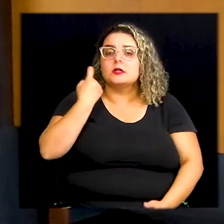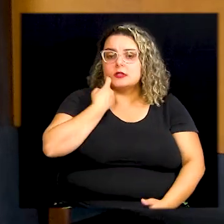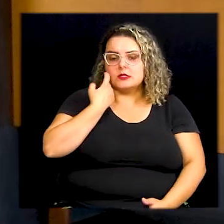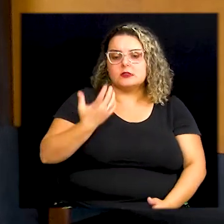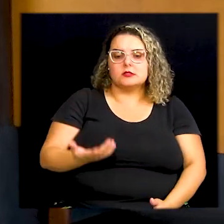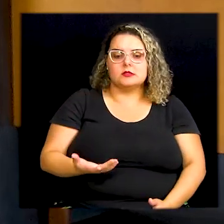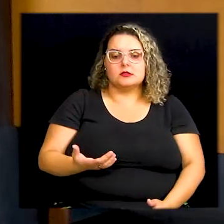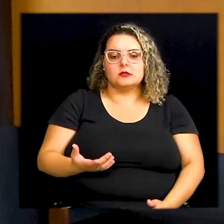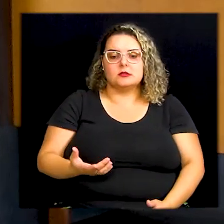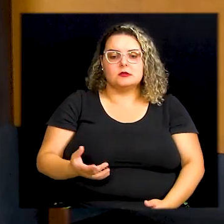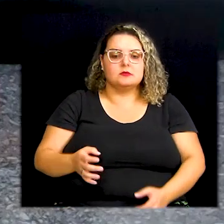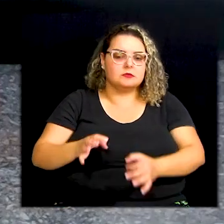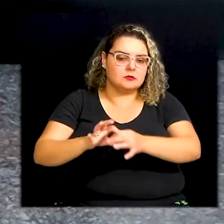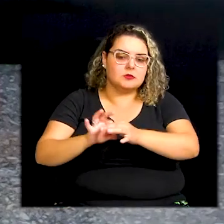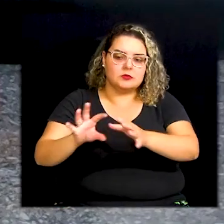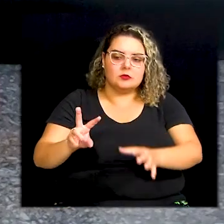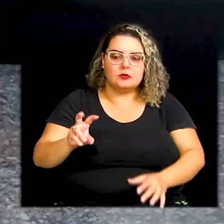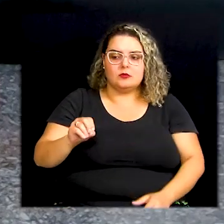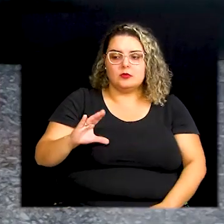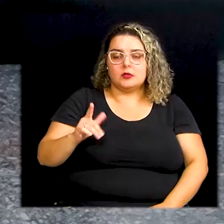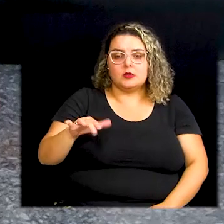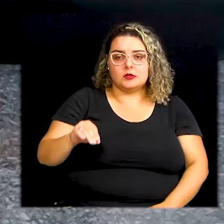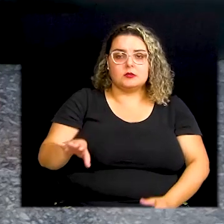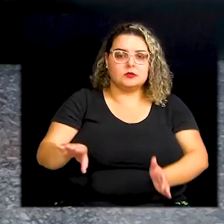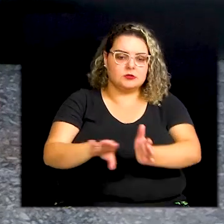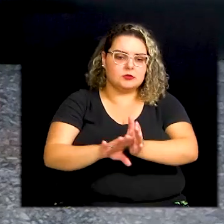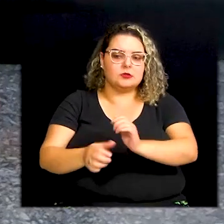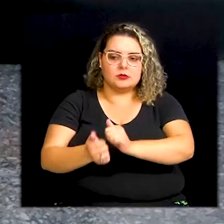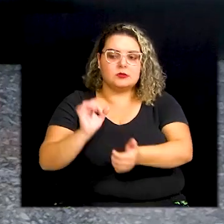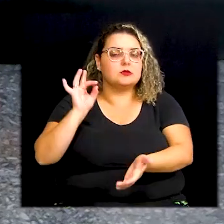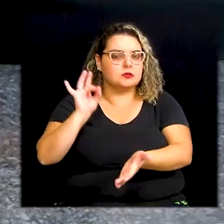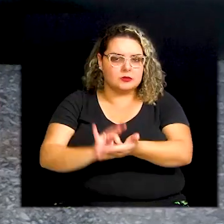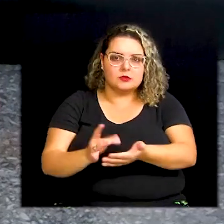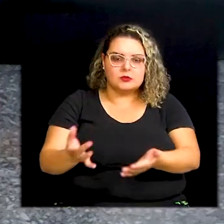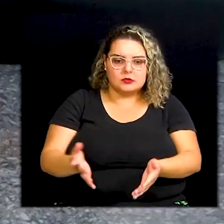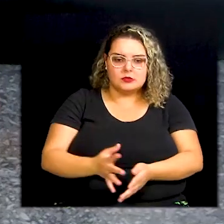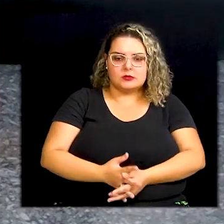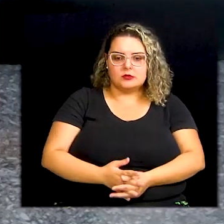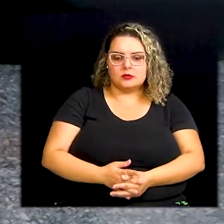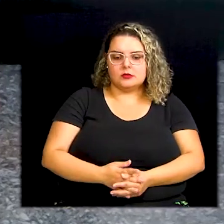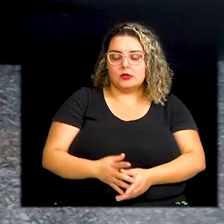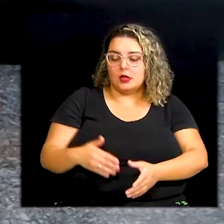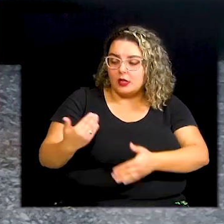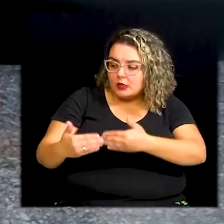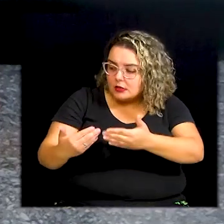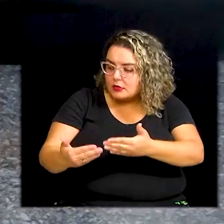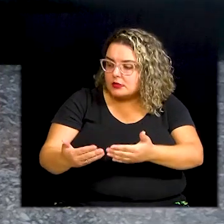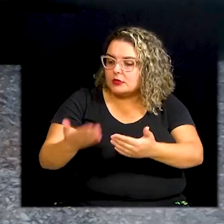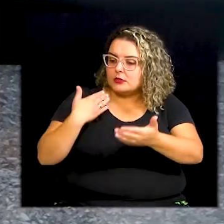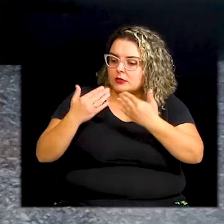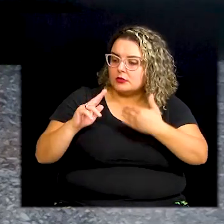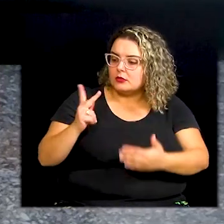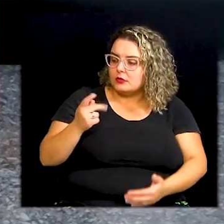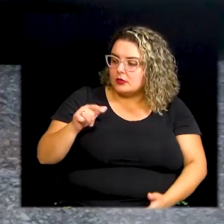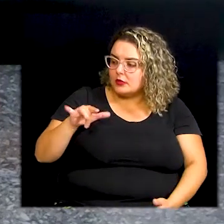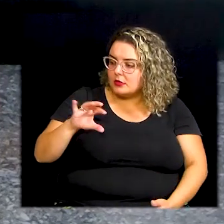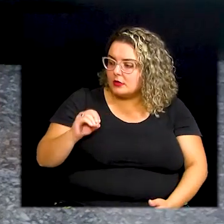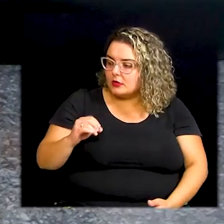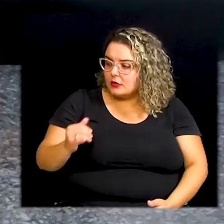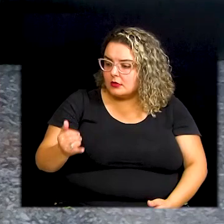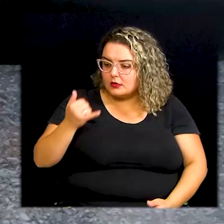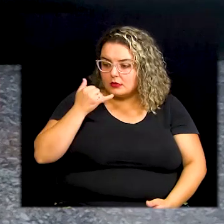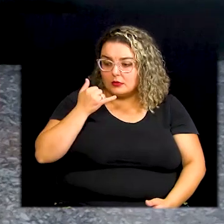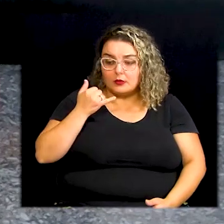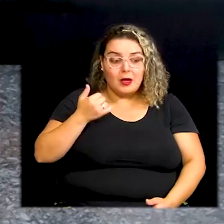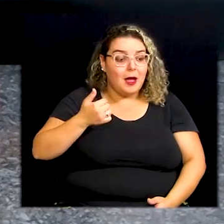sexta-feira ele soltou a convocação, estava no jogo, eu cheguei no jogo, já estava no time titular. E aí, a partir do momento dessa conversa com o Hélio, pegou o